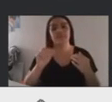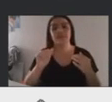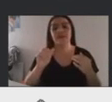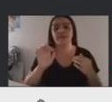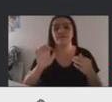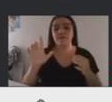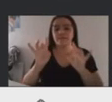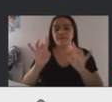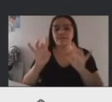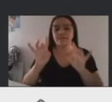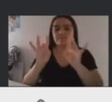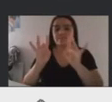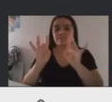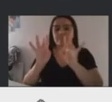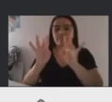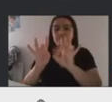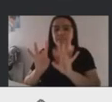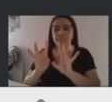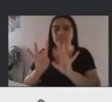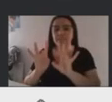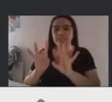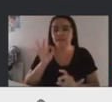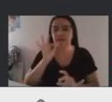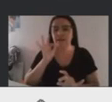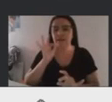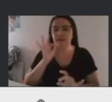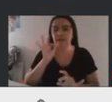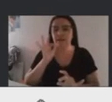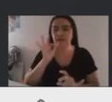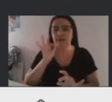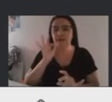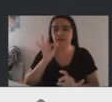um café especial que é